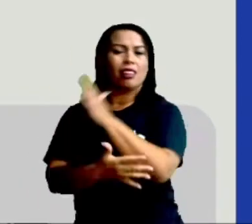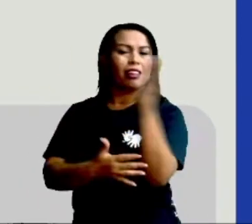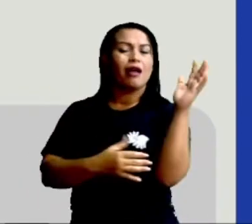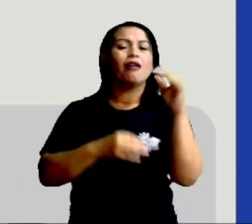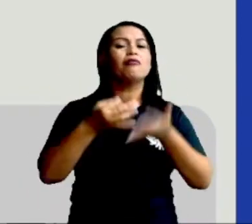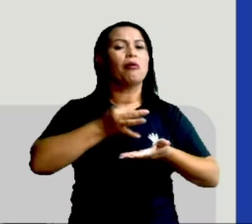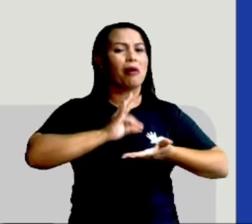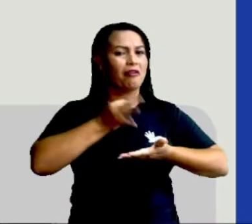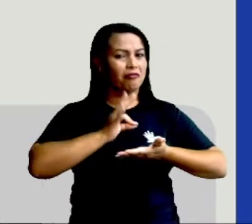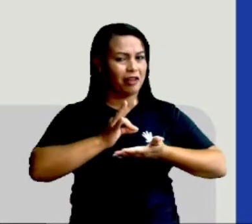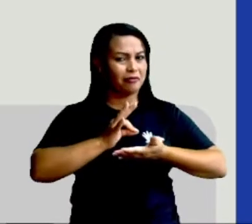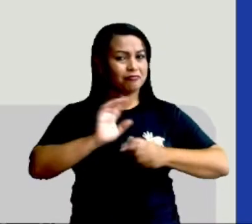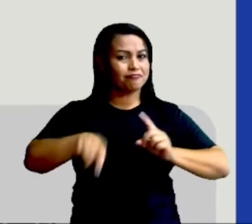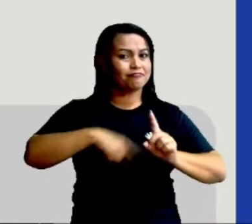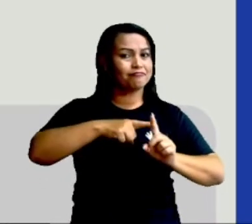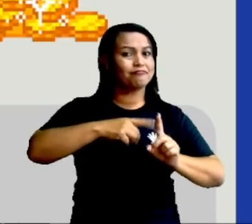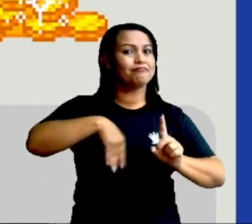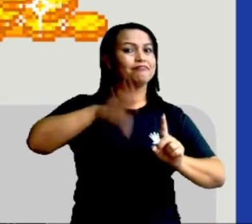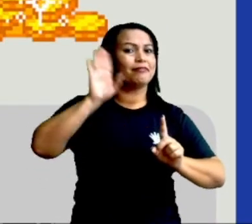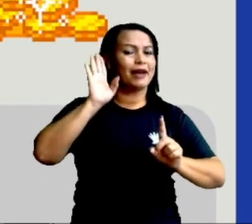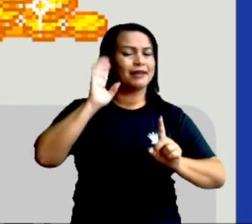os rumos do país.